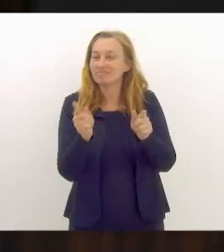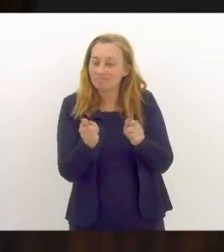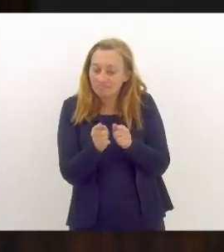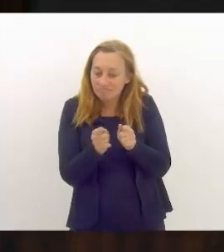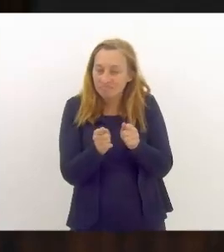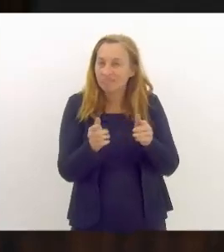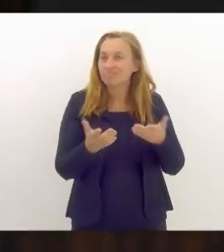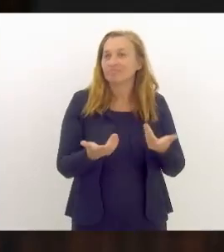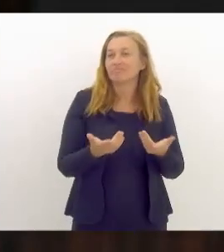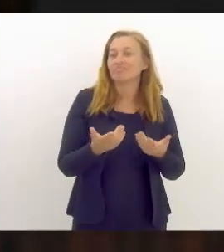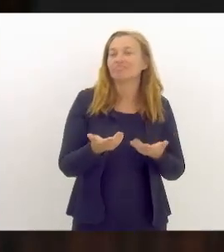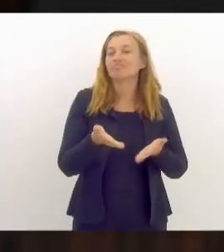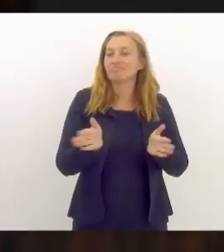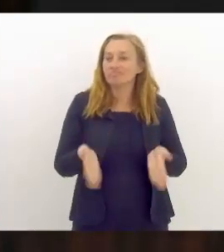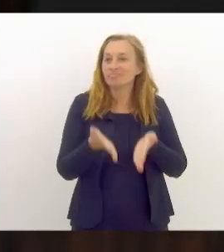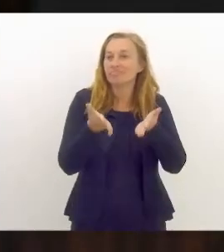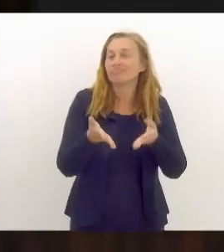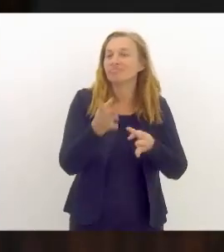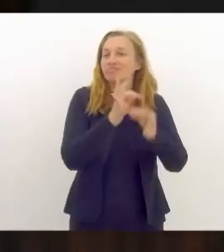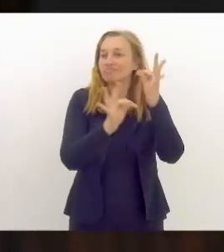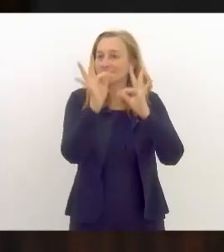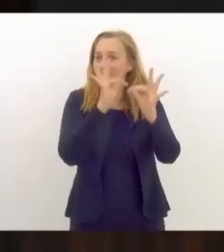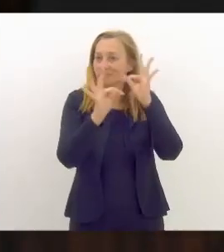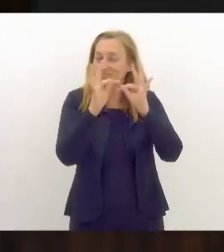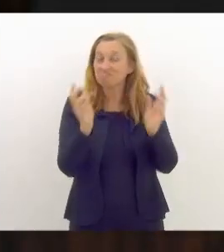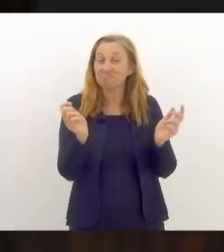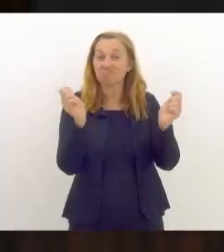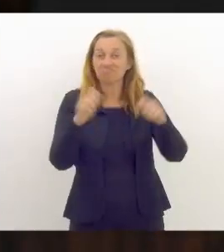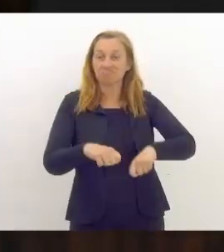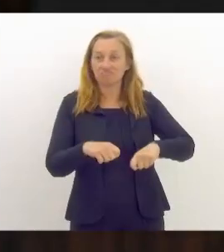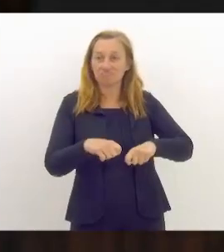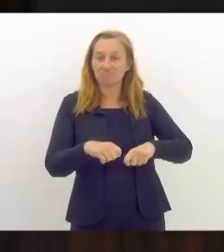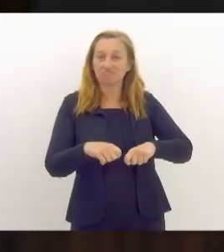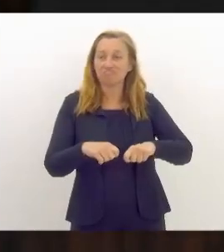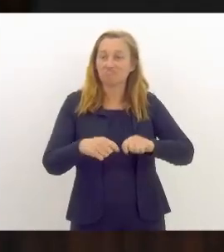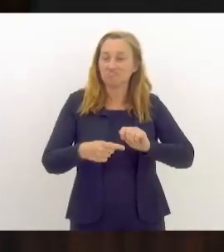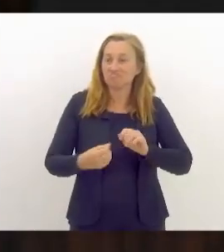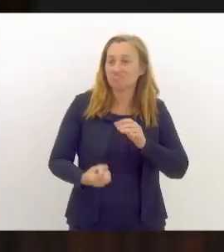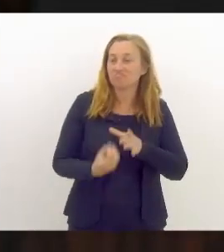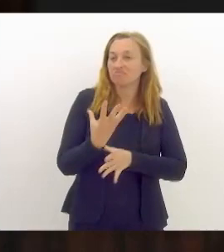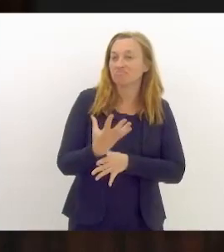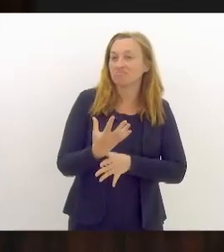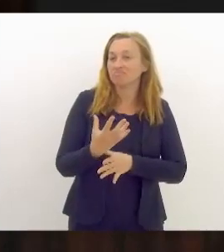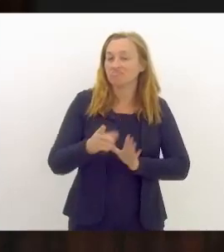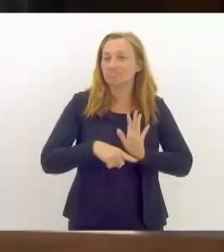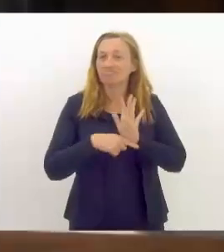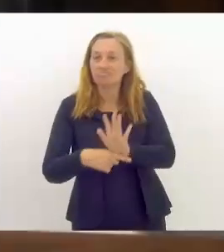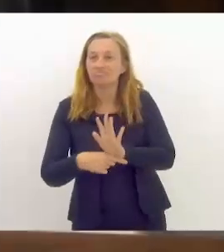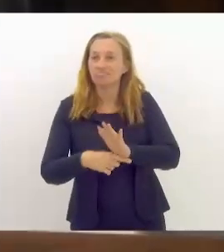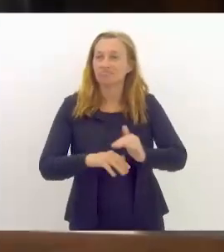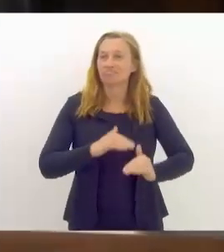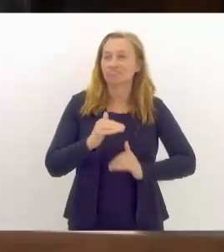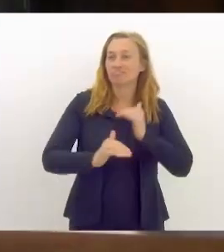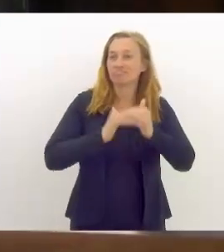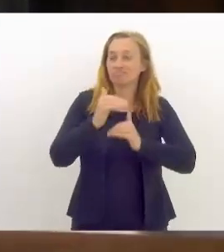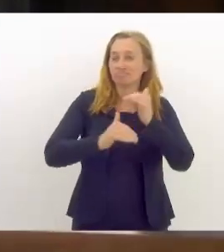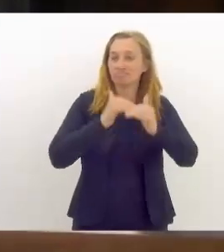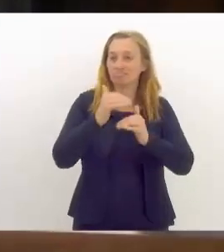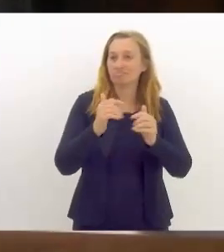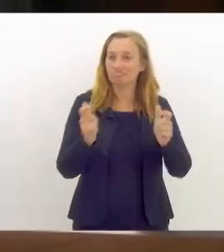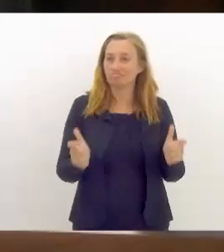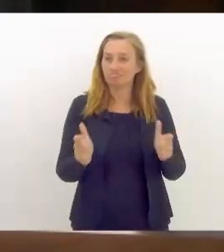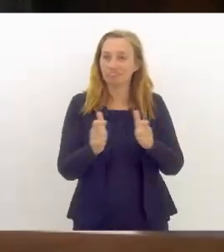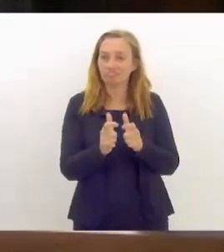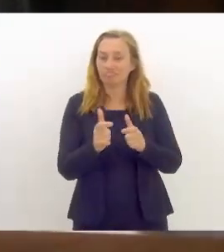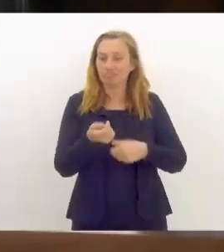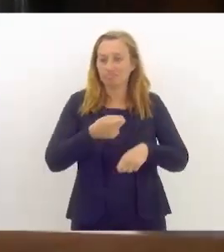impulsionadas pela tecnologia e com potencial para e ajudar no desenvolvimento dos pequenos